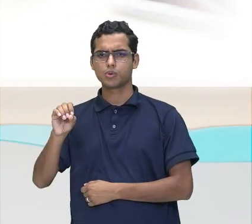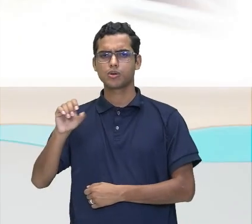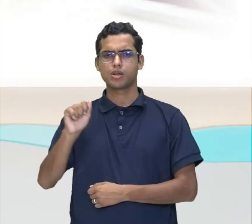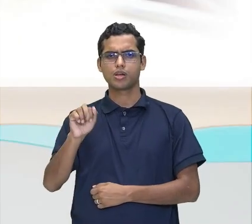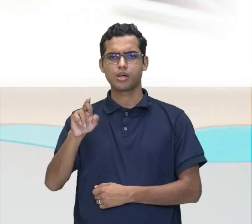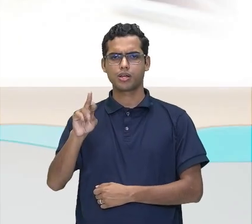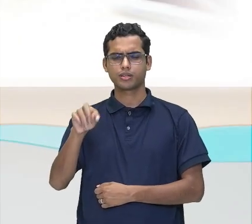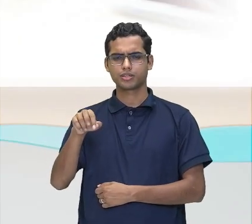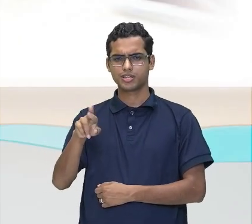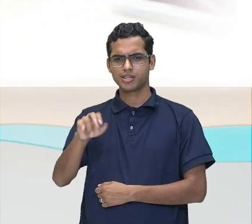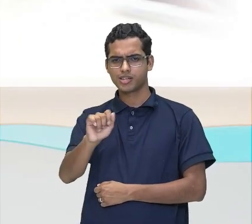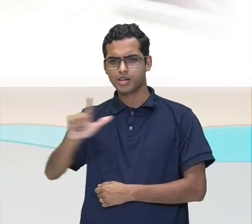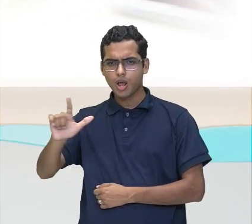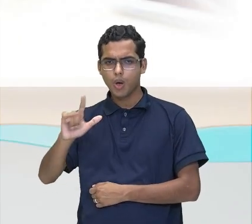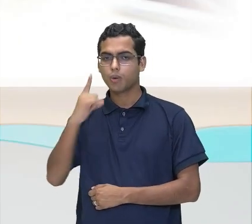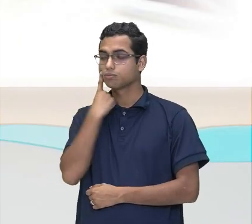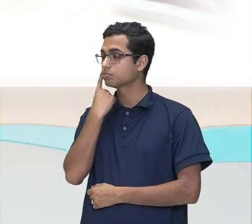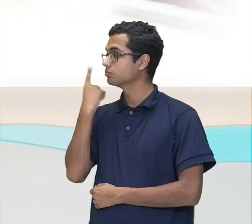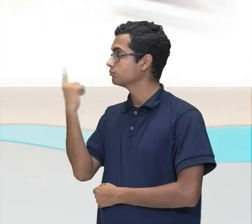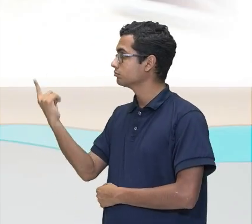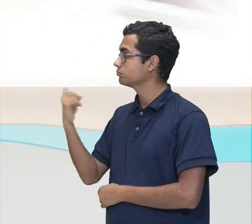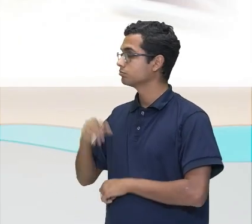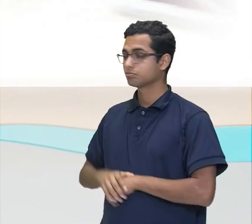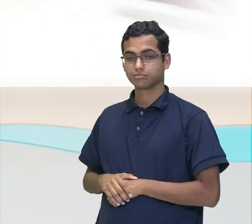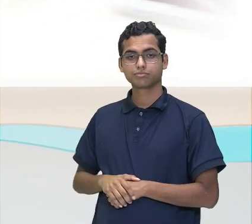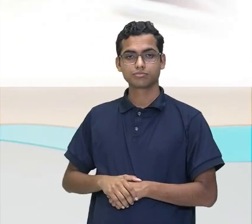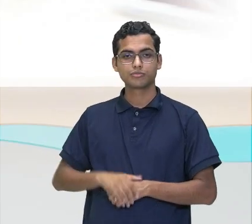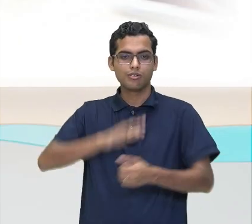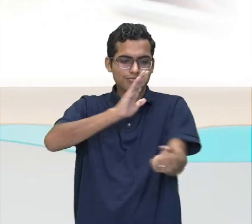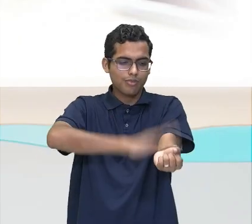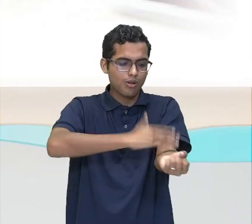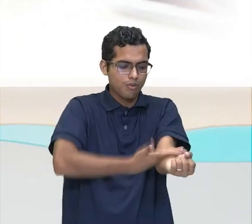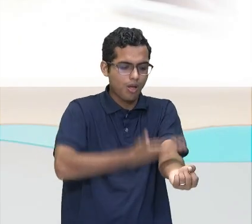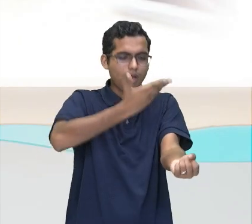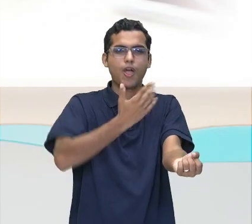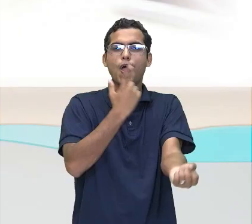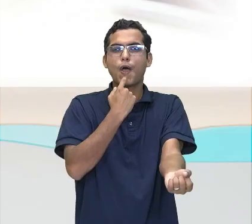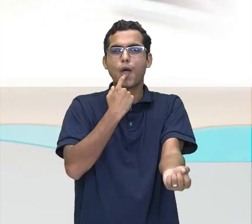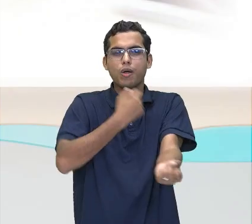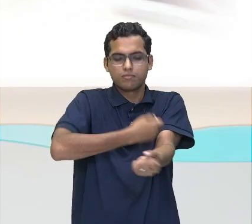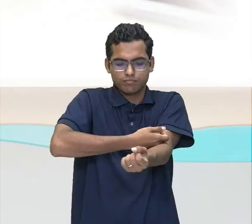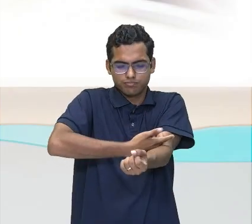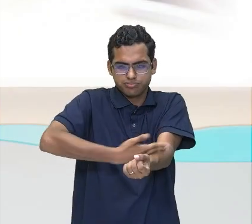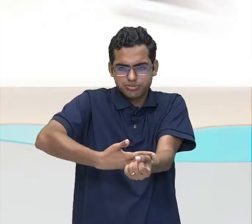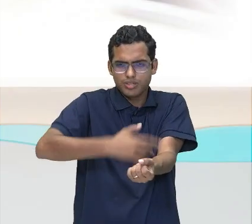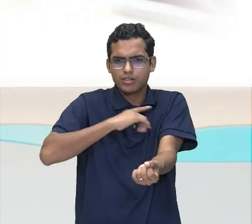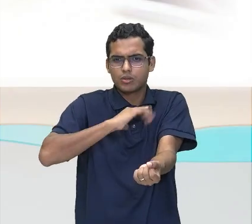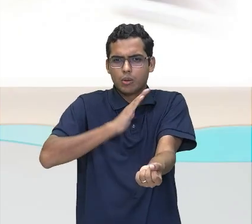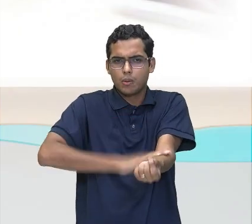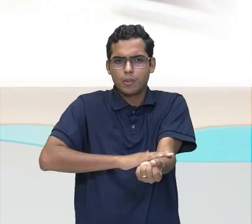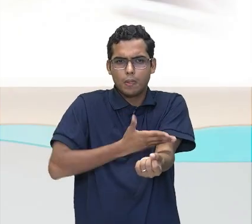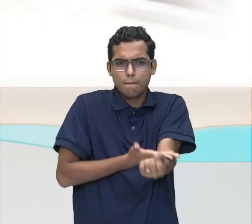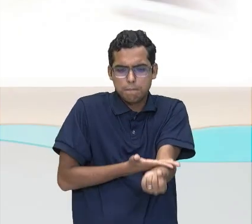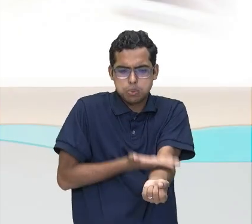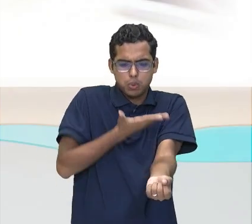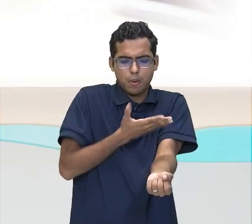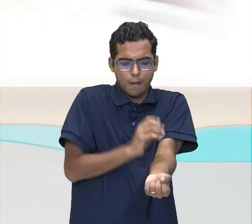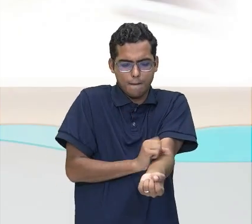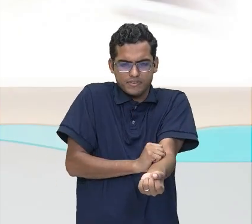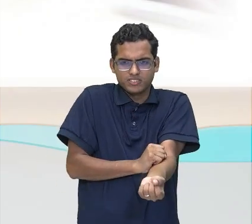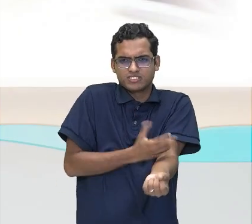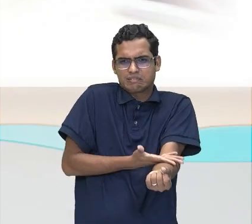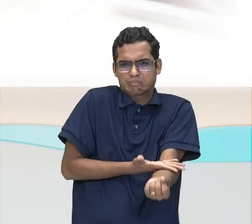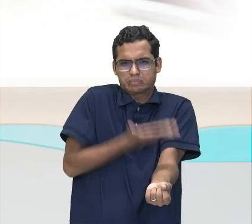comumente como pressão alta, é uma doença que ataca os vasos sanguíneos, o coração, o cérebro, olhos e pode